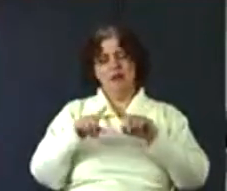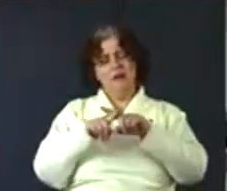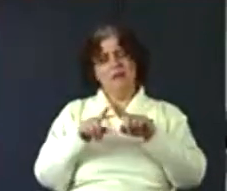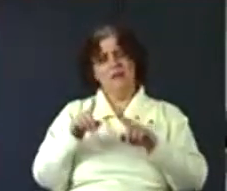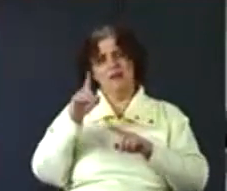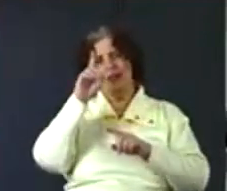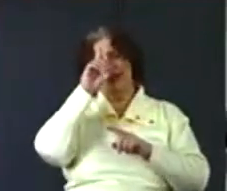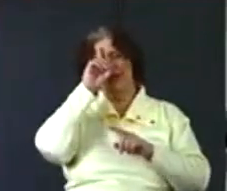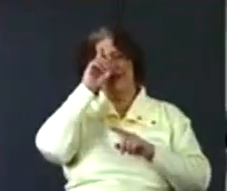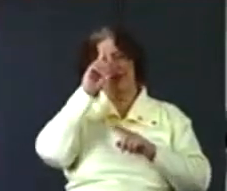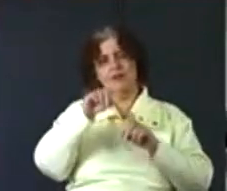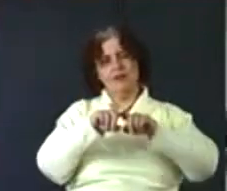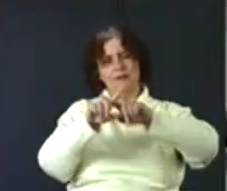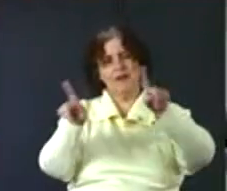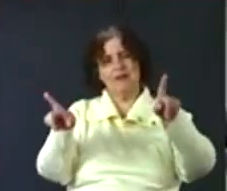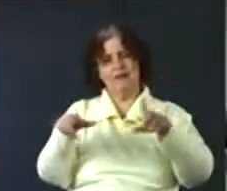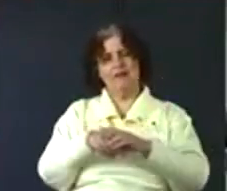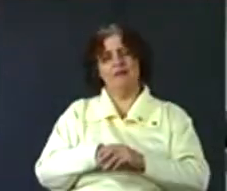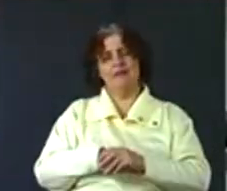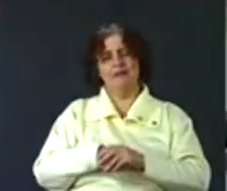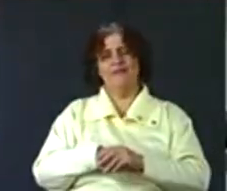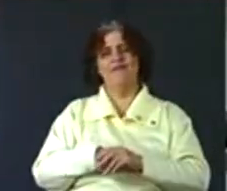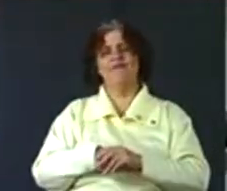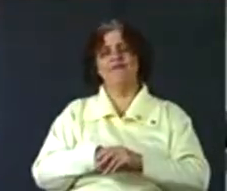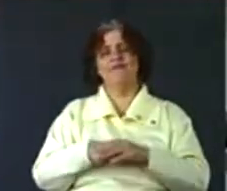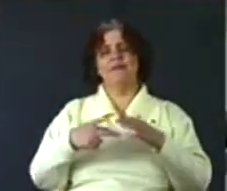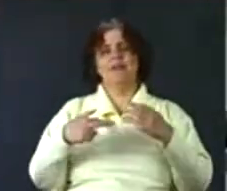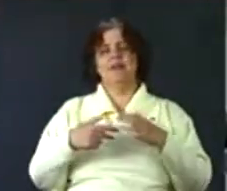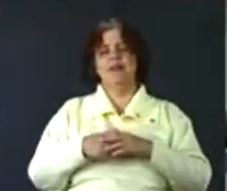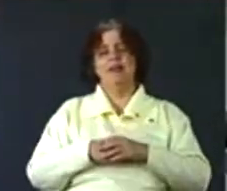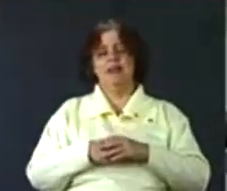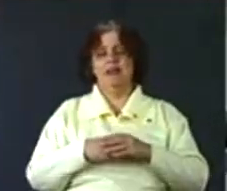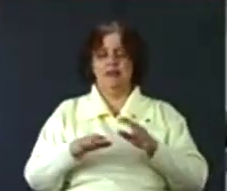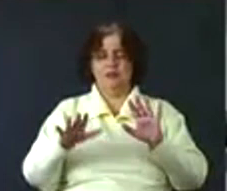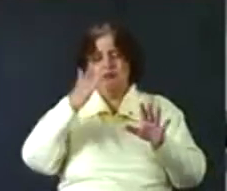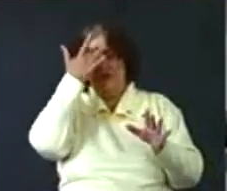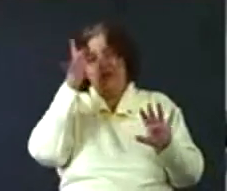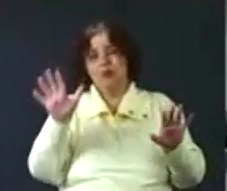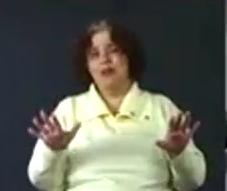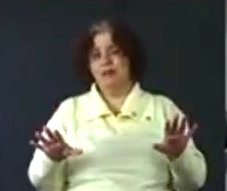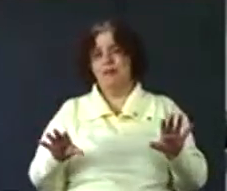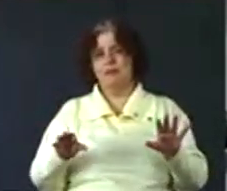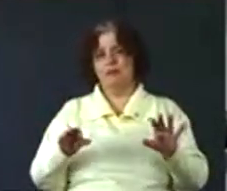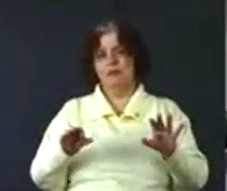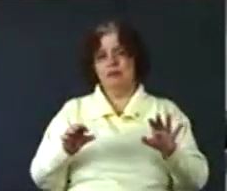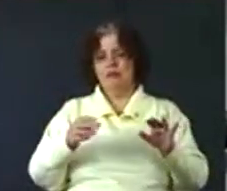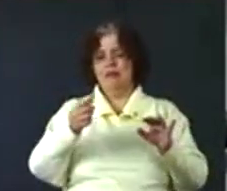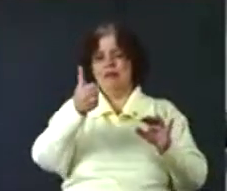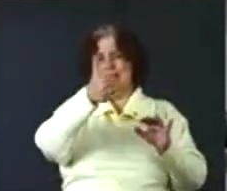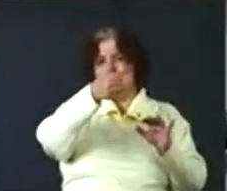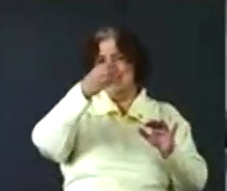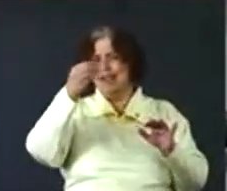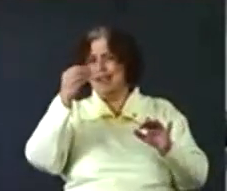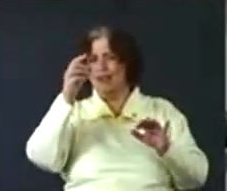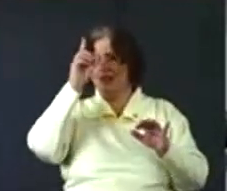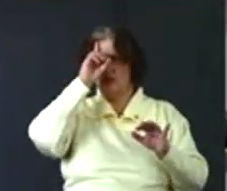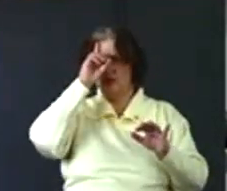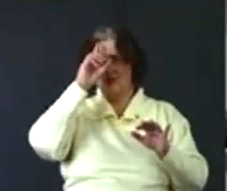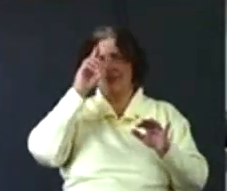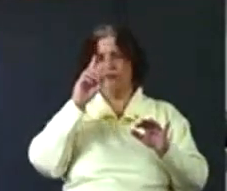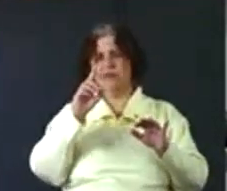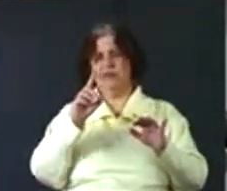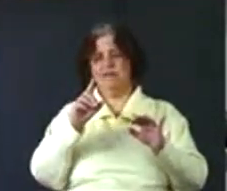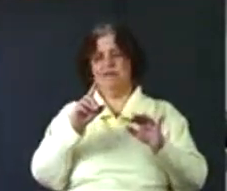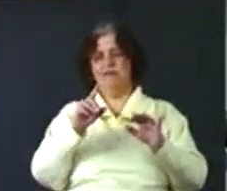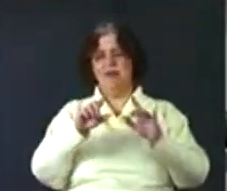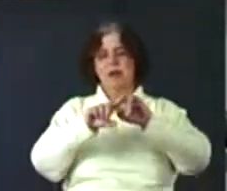número mais amplo, mas uma coisa é certa: a tribulação que a igreja sofre hoje no mundo, ela tem prazo determinado. Um